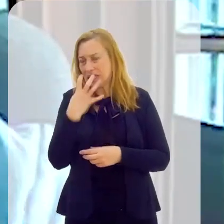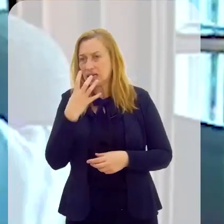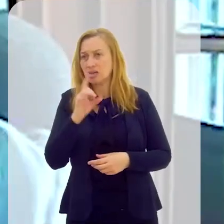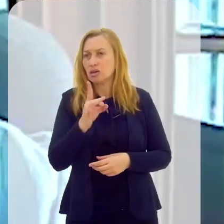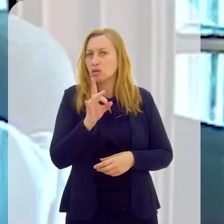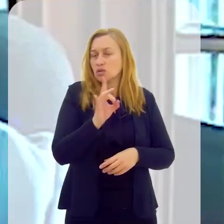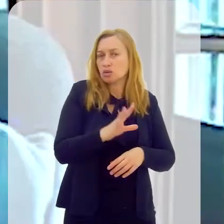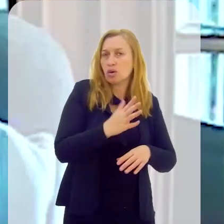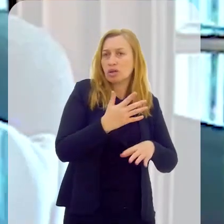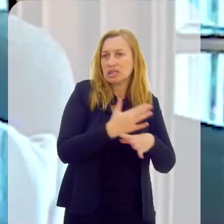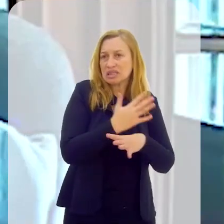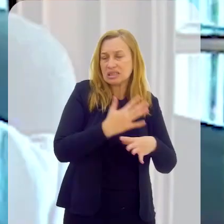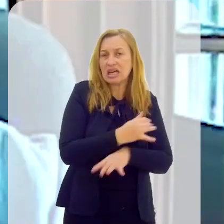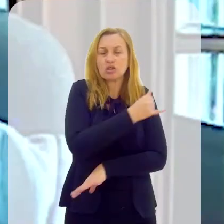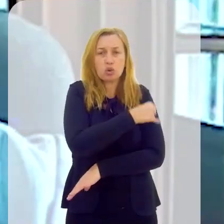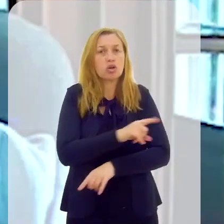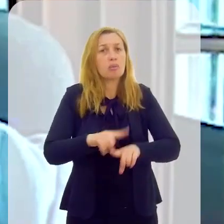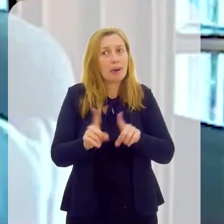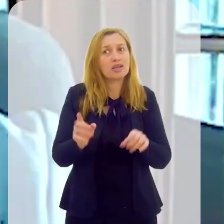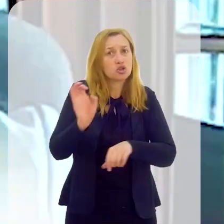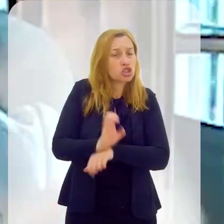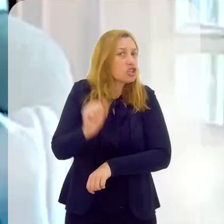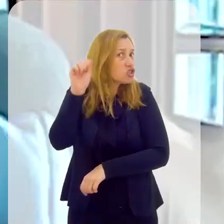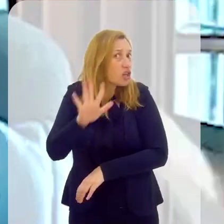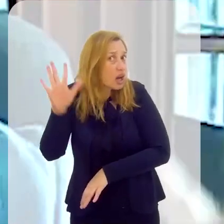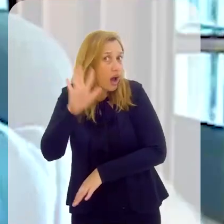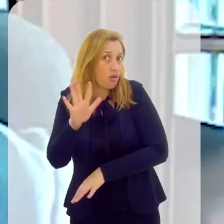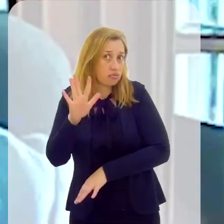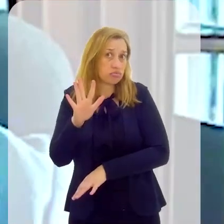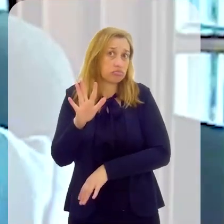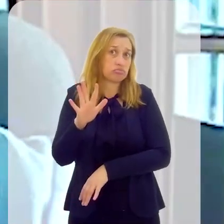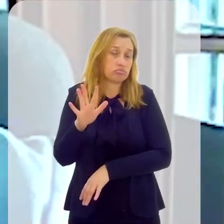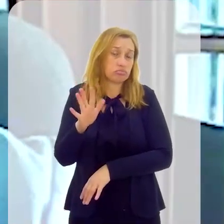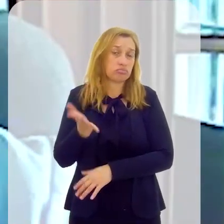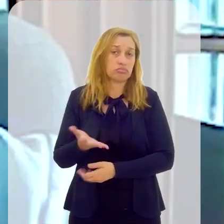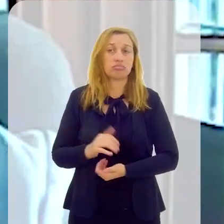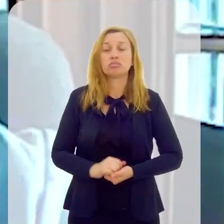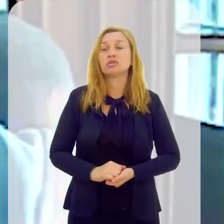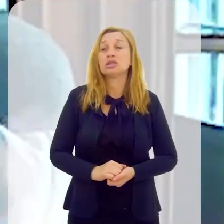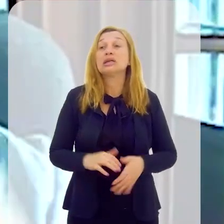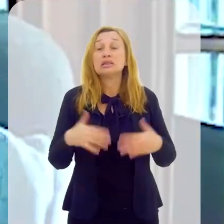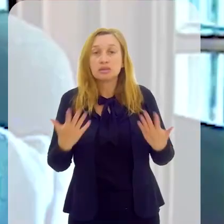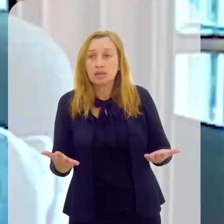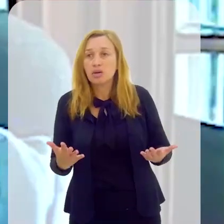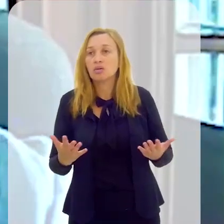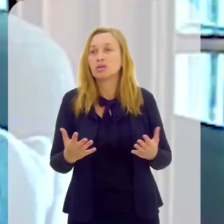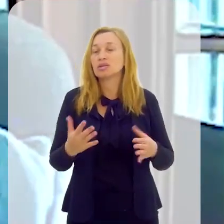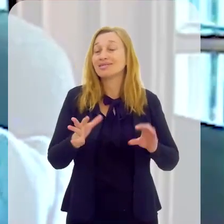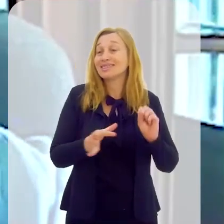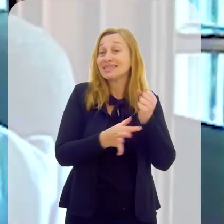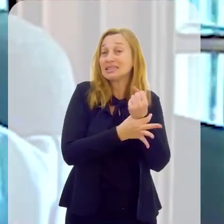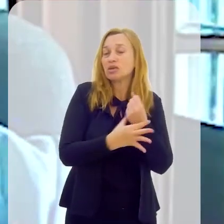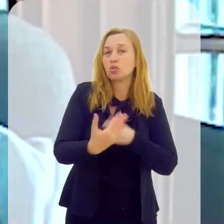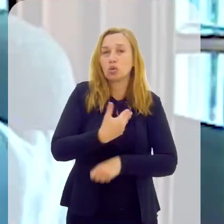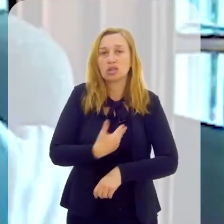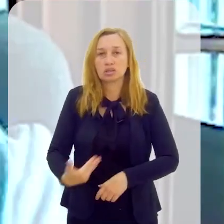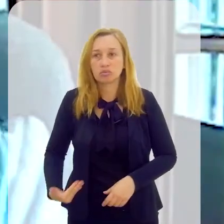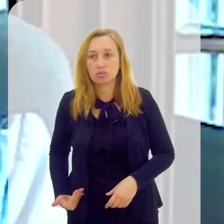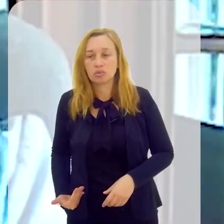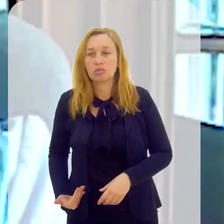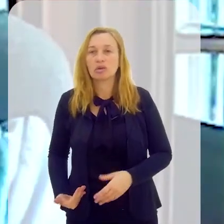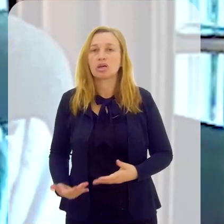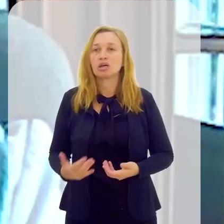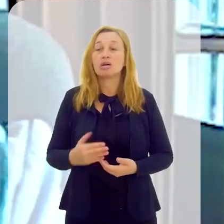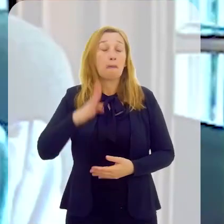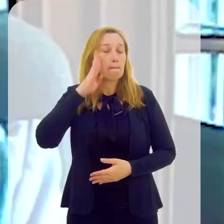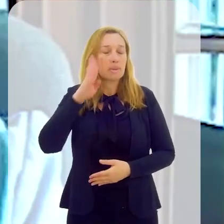problema seríssimo, não só na cidade do Rio, mas no Estado, de uma maneira geral, em maior ou menor grau. Então, essa questão da